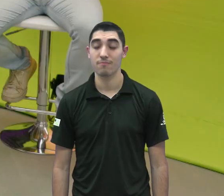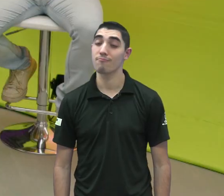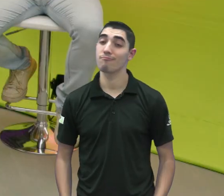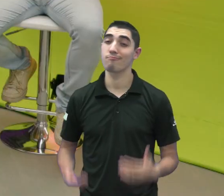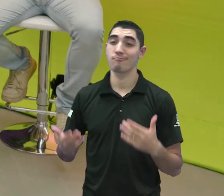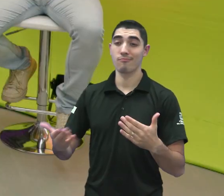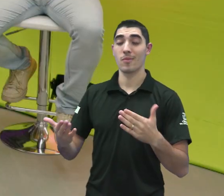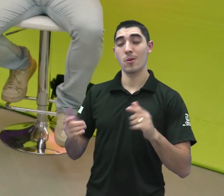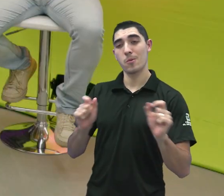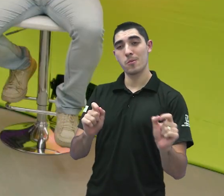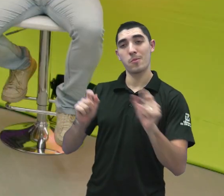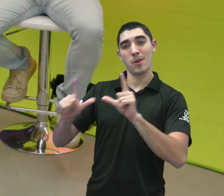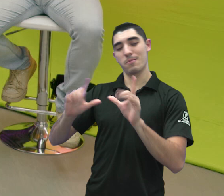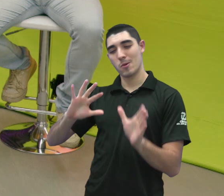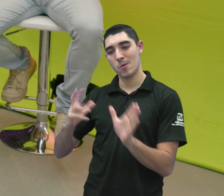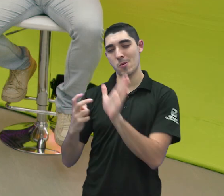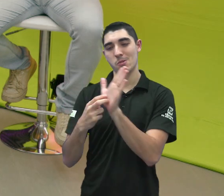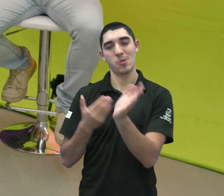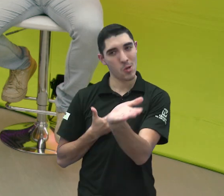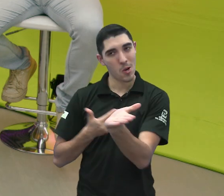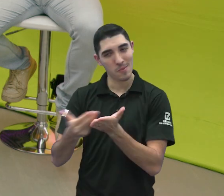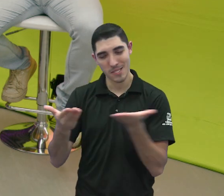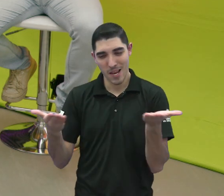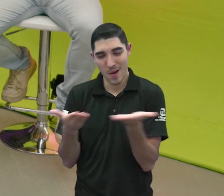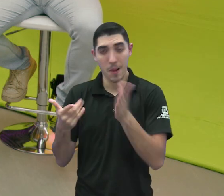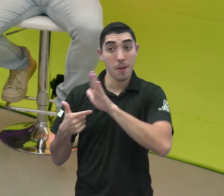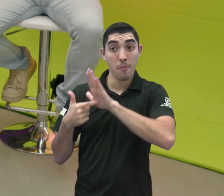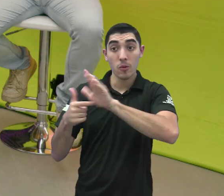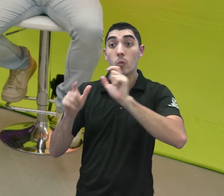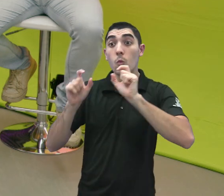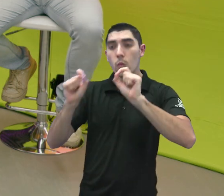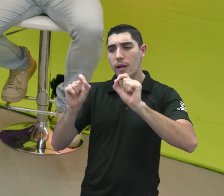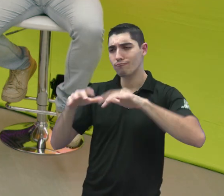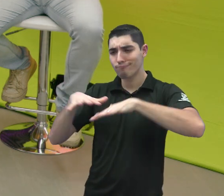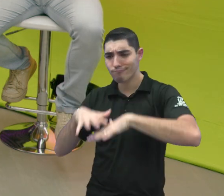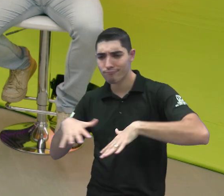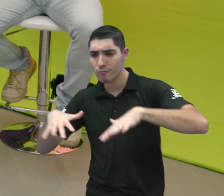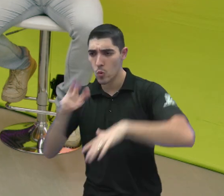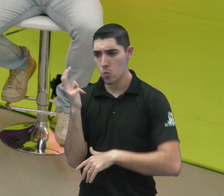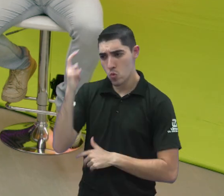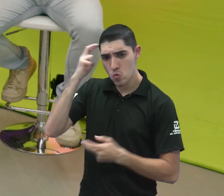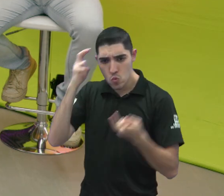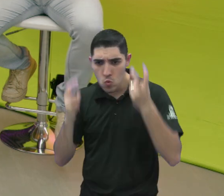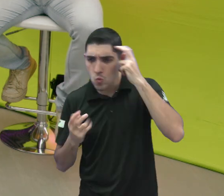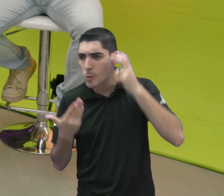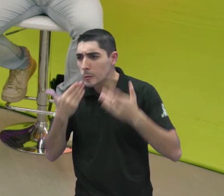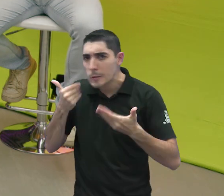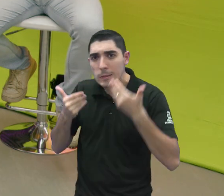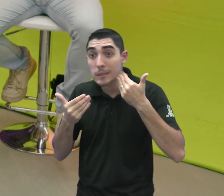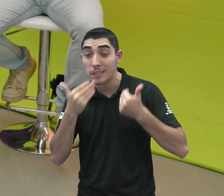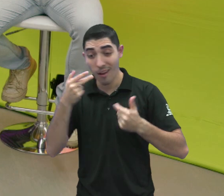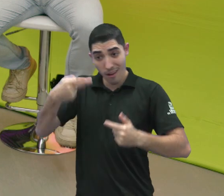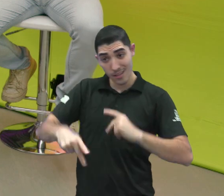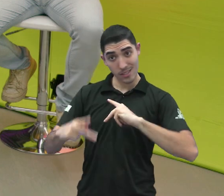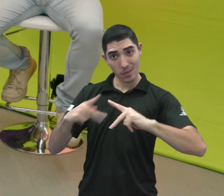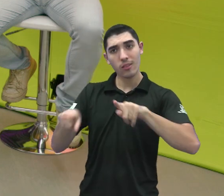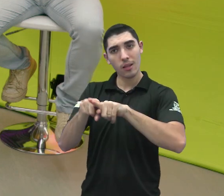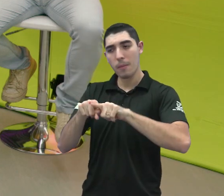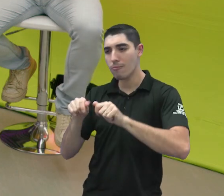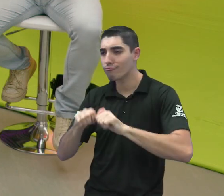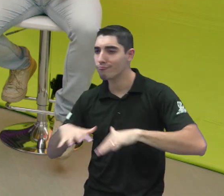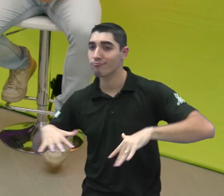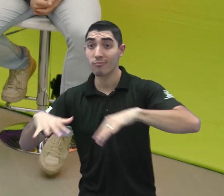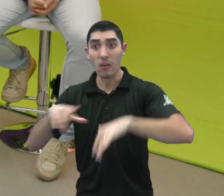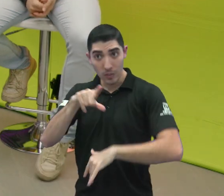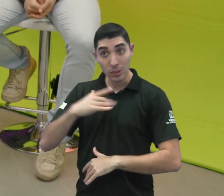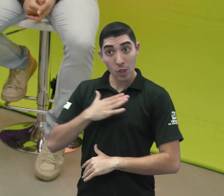Começando mais um Conexão Cultura, trazendo aí uma viagem pelo universo cultural de São José dos Campos e de toda a região. Se você curte boas histórias,